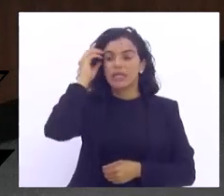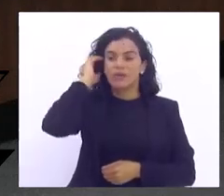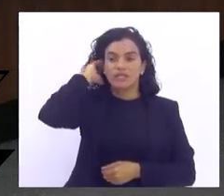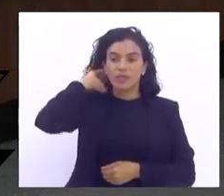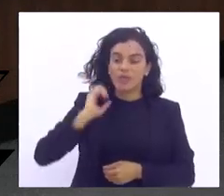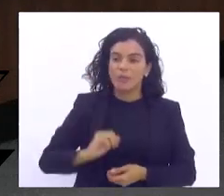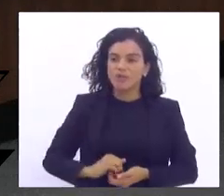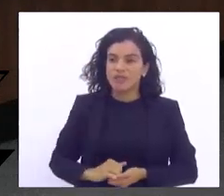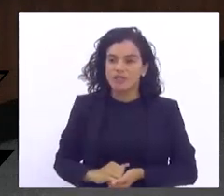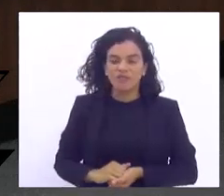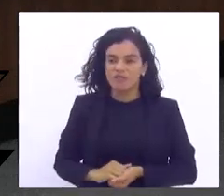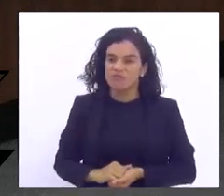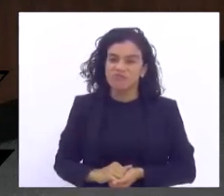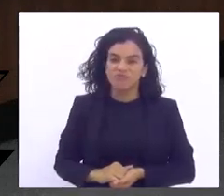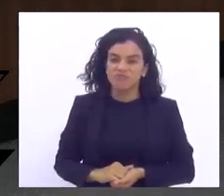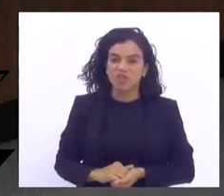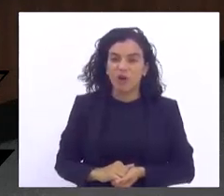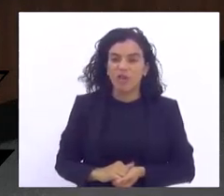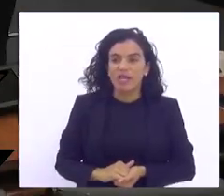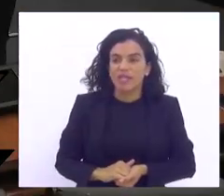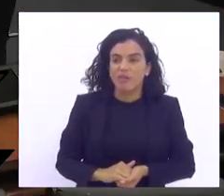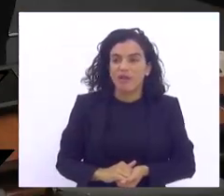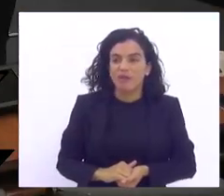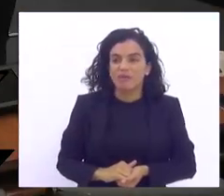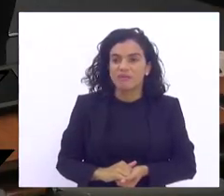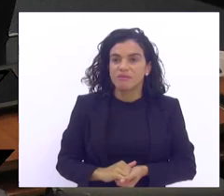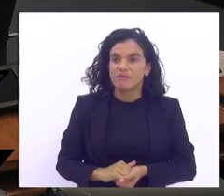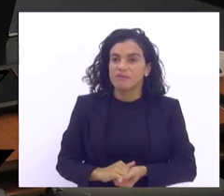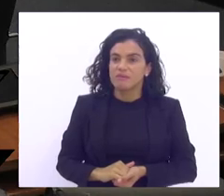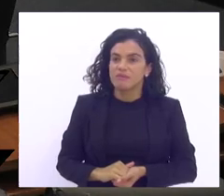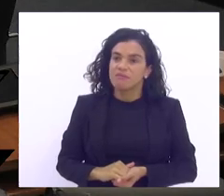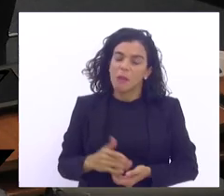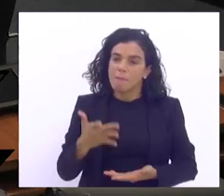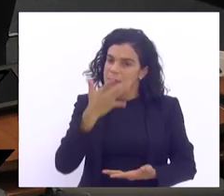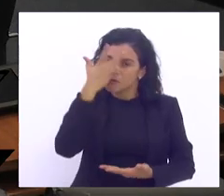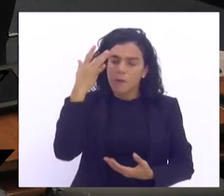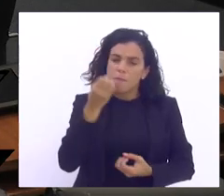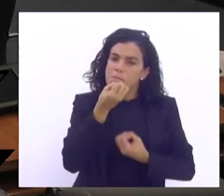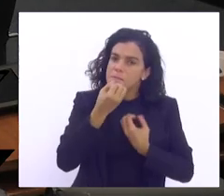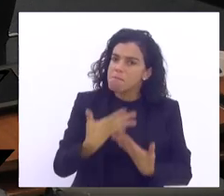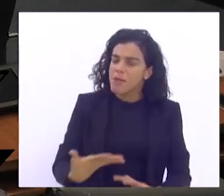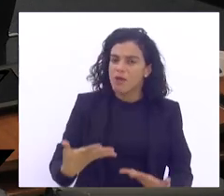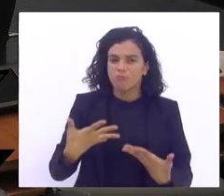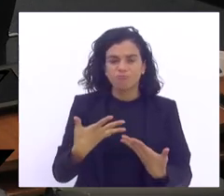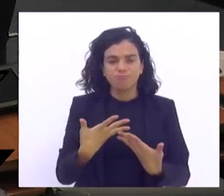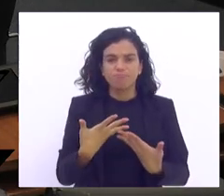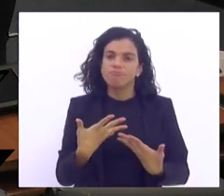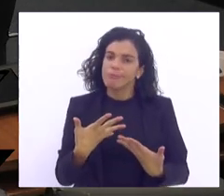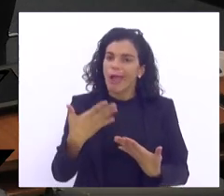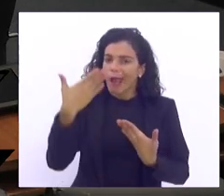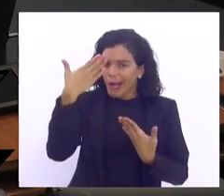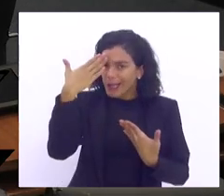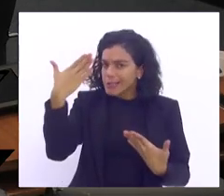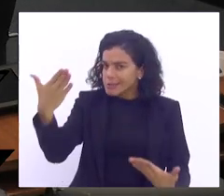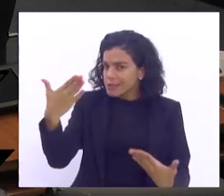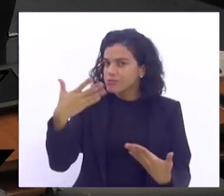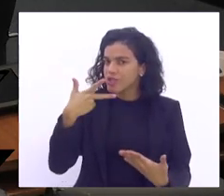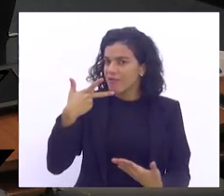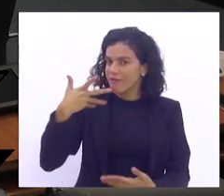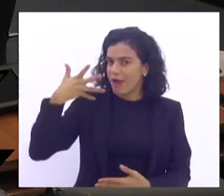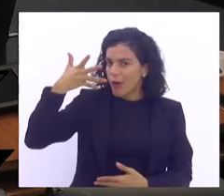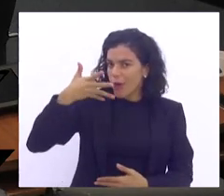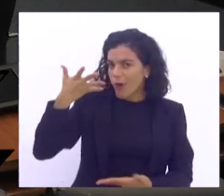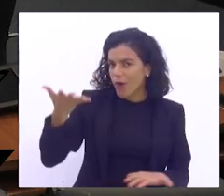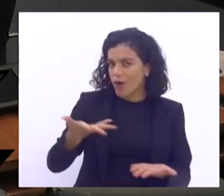Muito obrigado, Cris, né, por essa exposição brilhante. Nós agradecemos. diante disso que foi falado agora pela